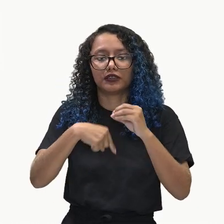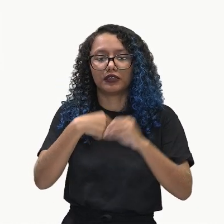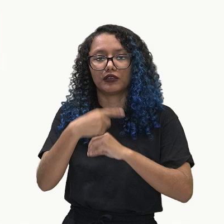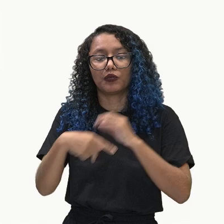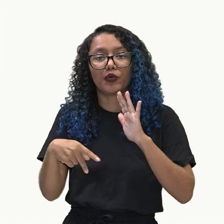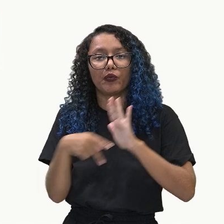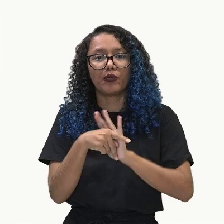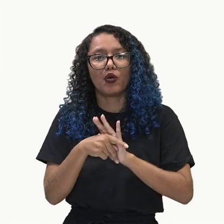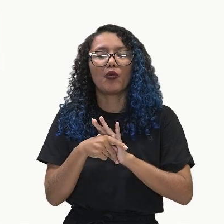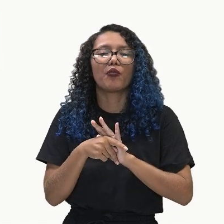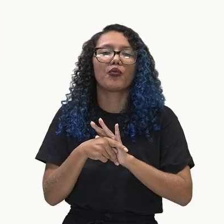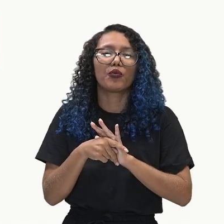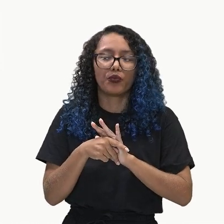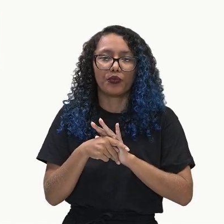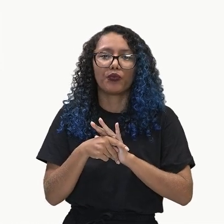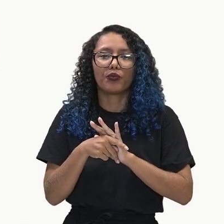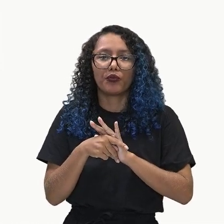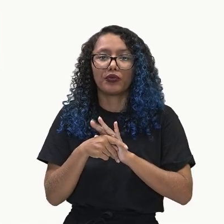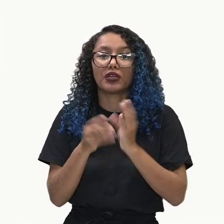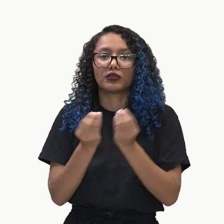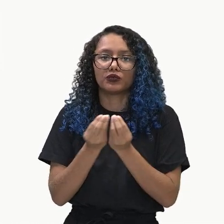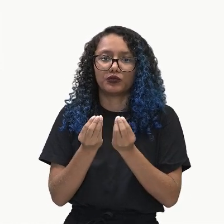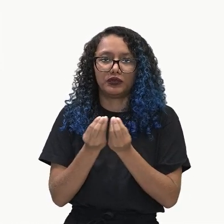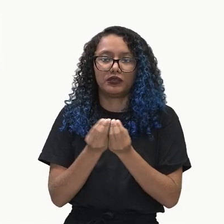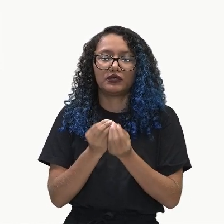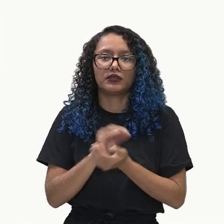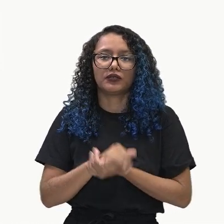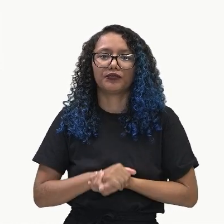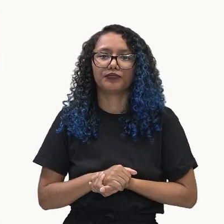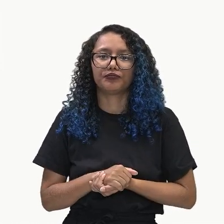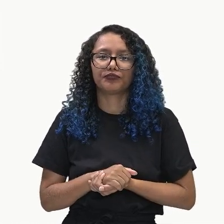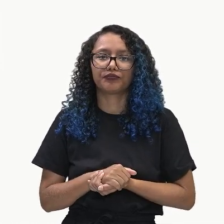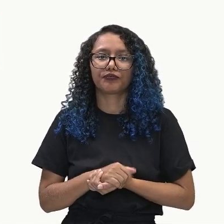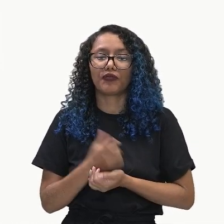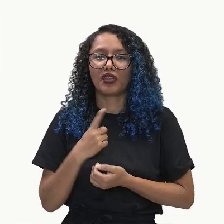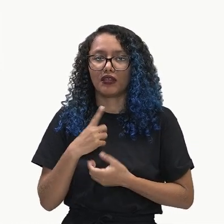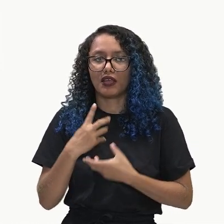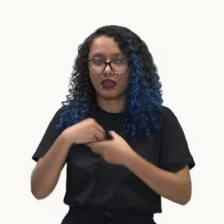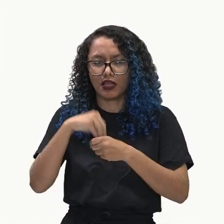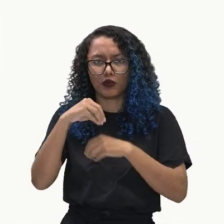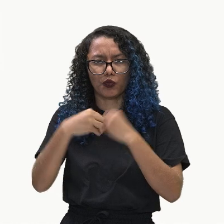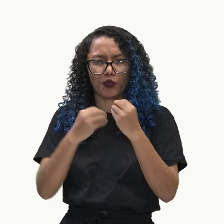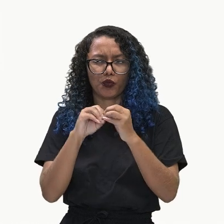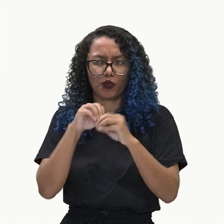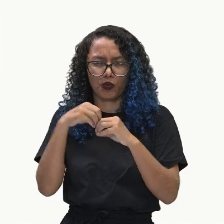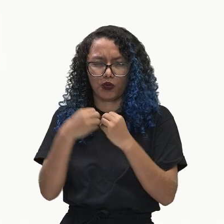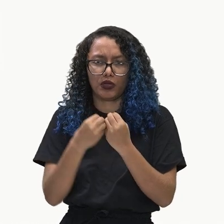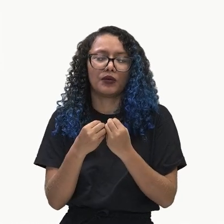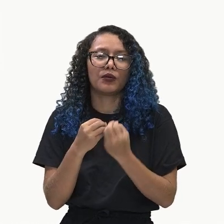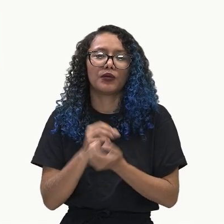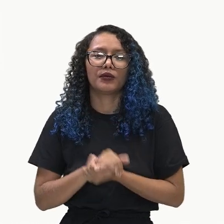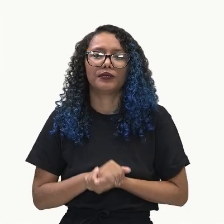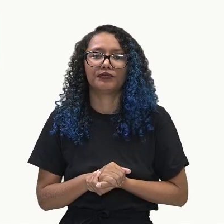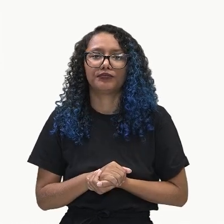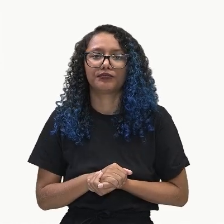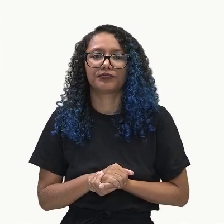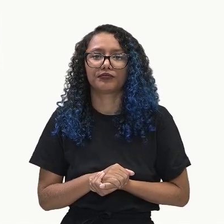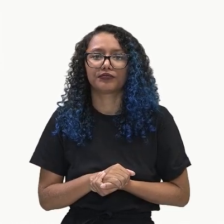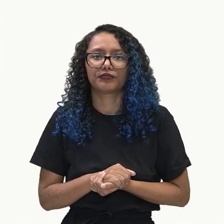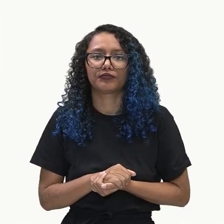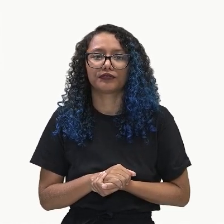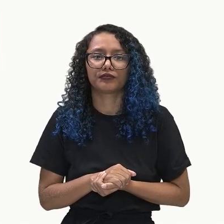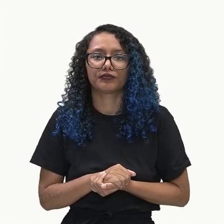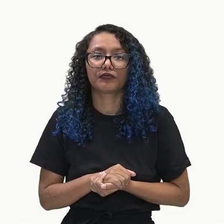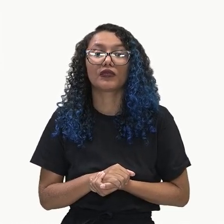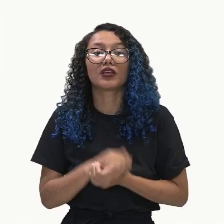elemento presente na molécula. Então, aqui nós temos, ó, o ácido